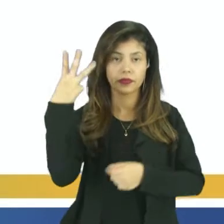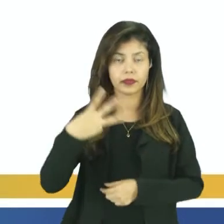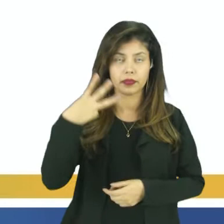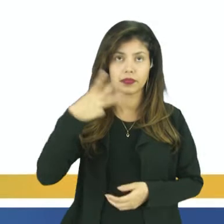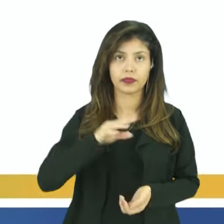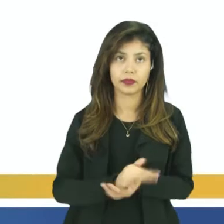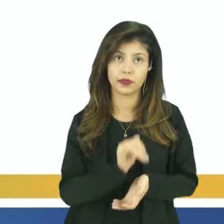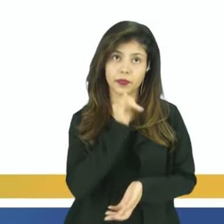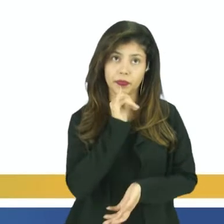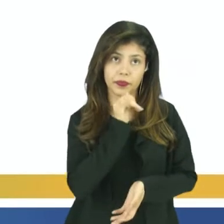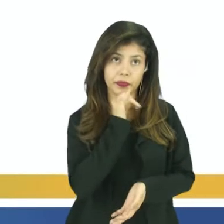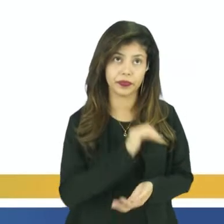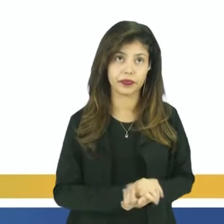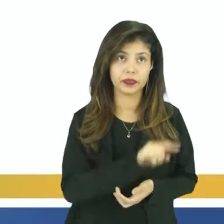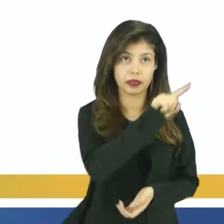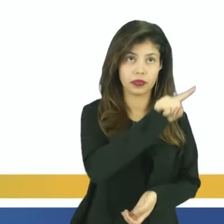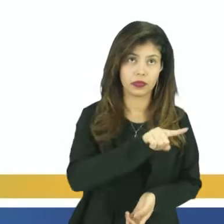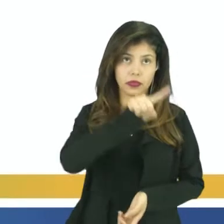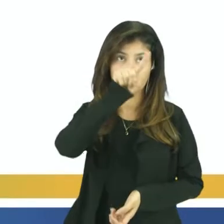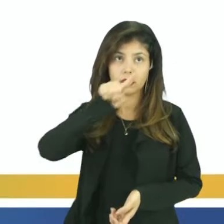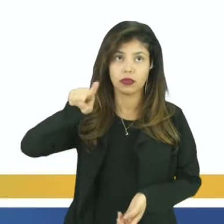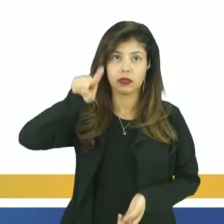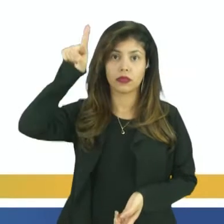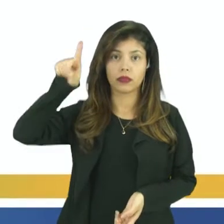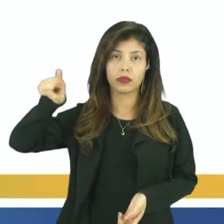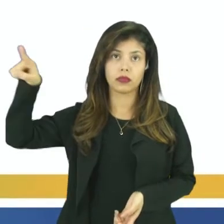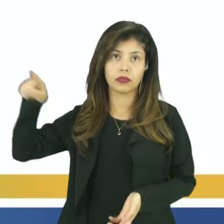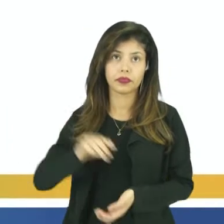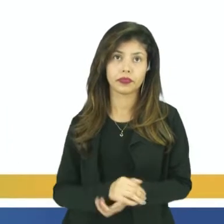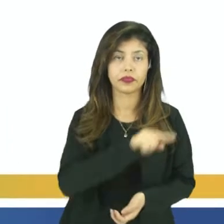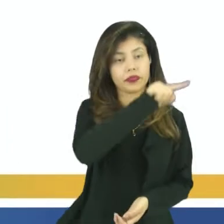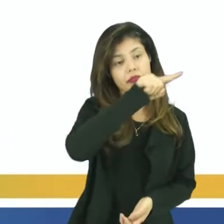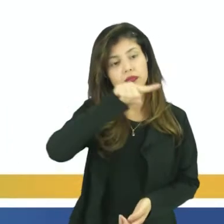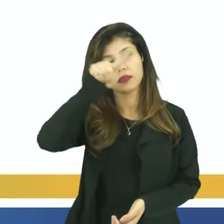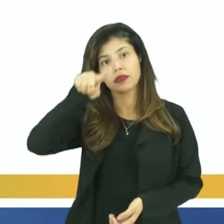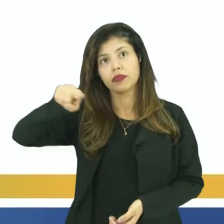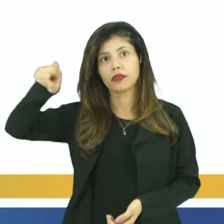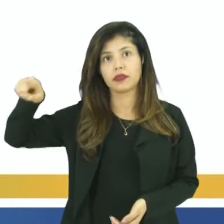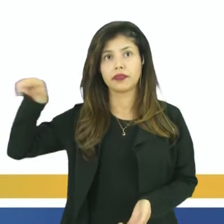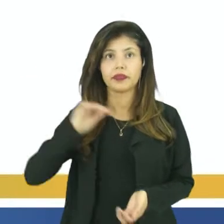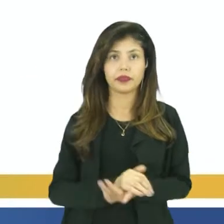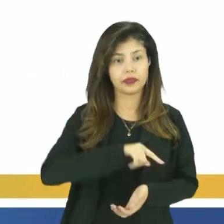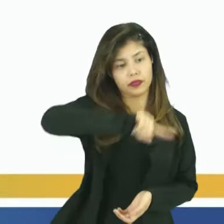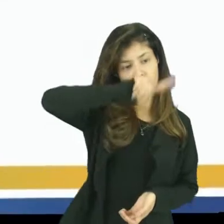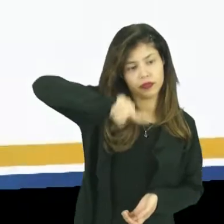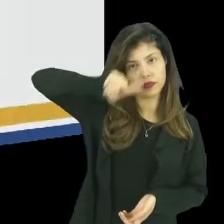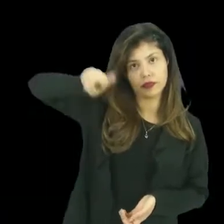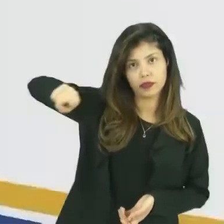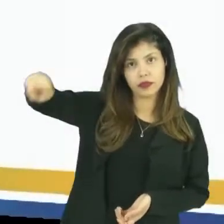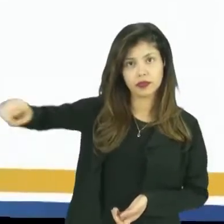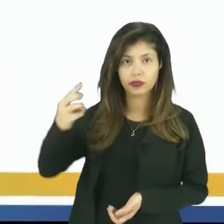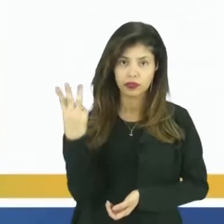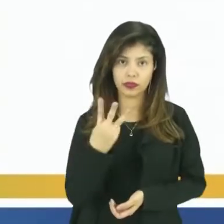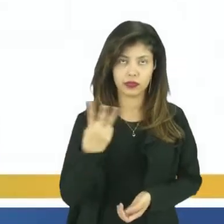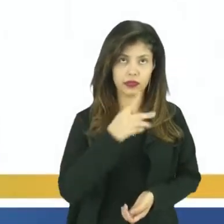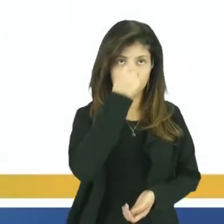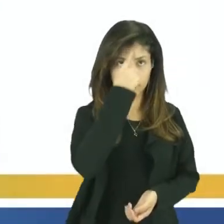três exemplos aí, ela pertence, né, à definição do gráfico de linha.